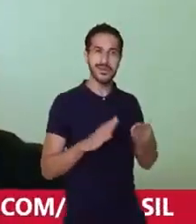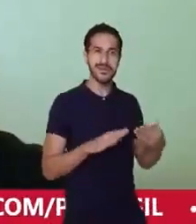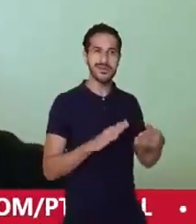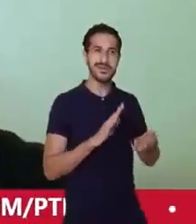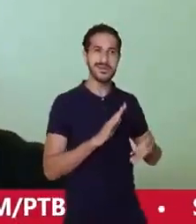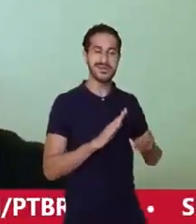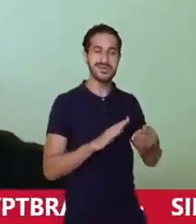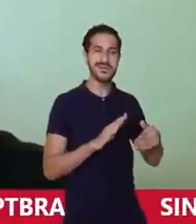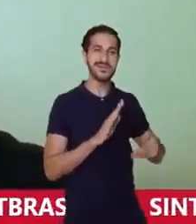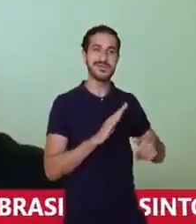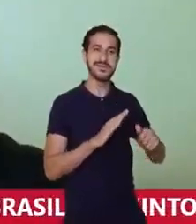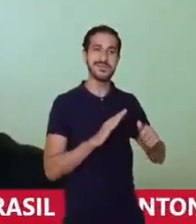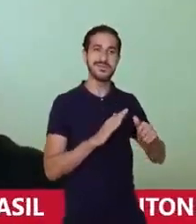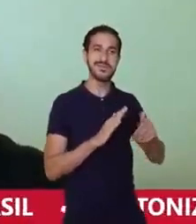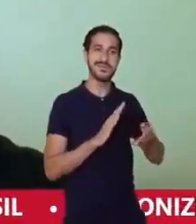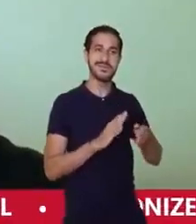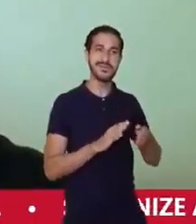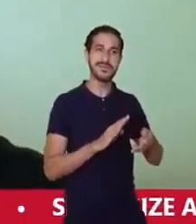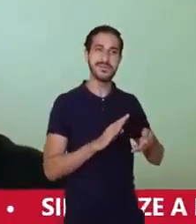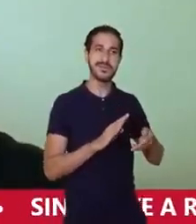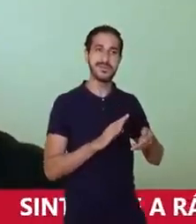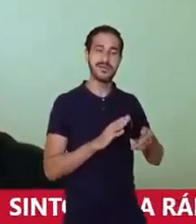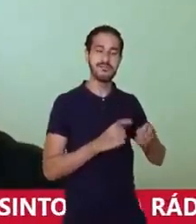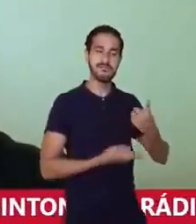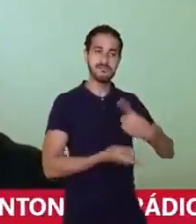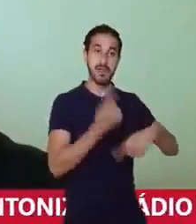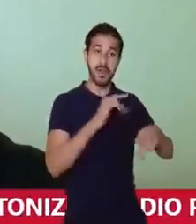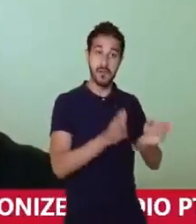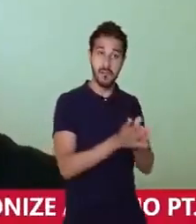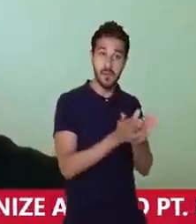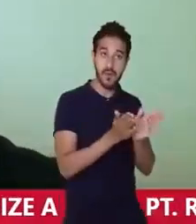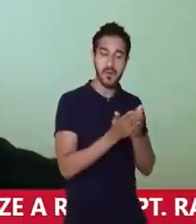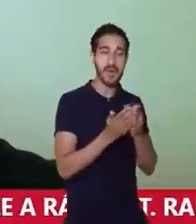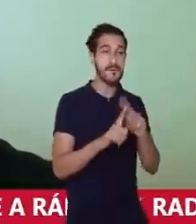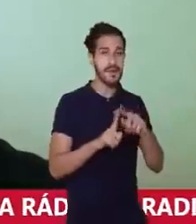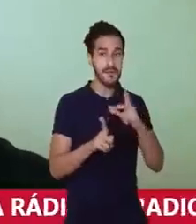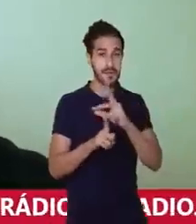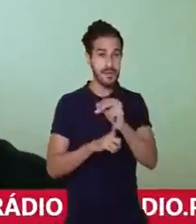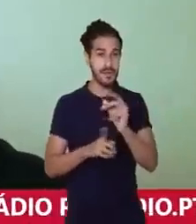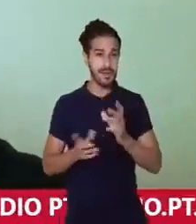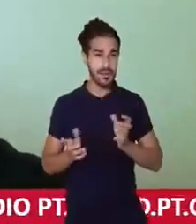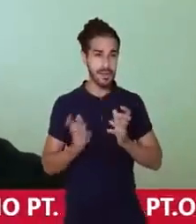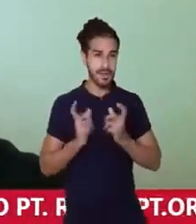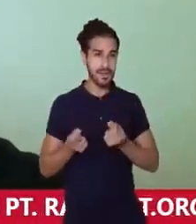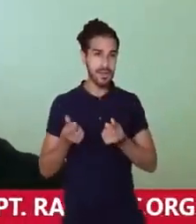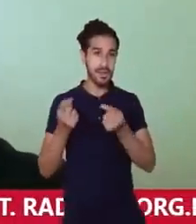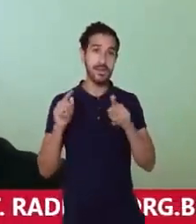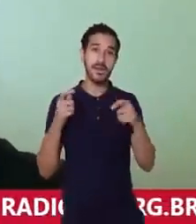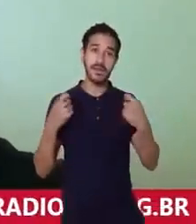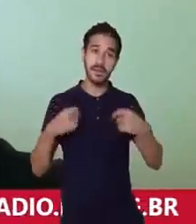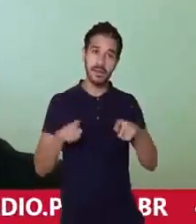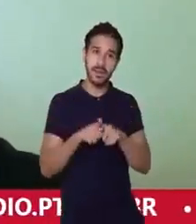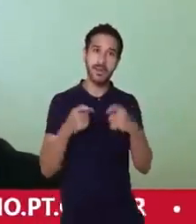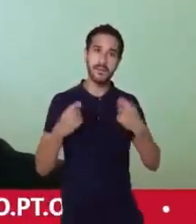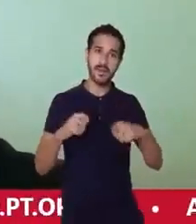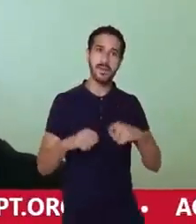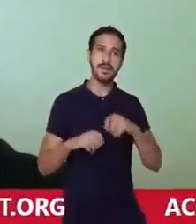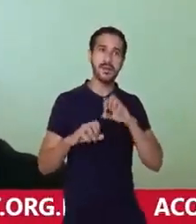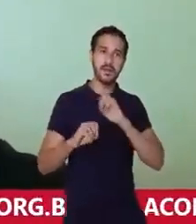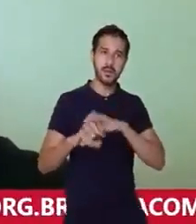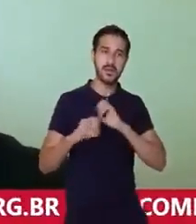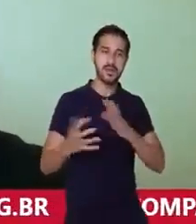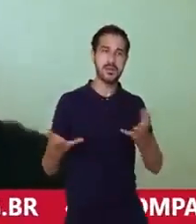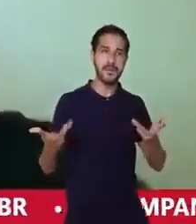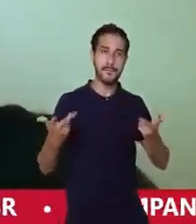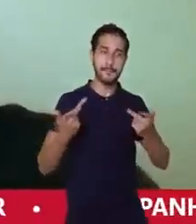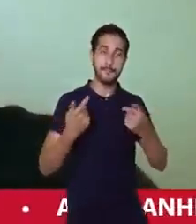pobreza. Mas conquistar riqueza, também você precisa de educação de